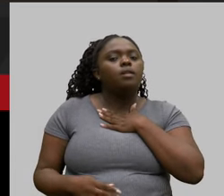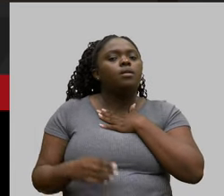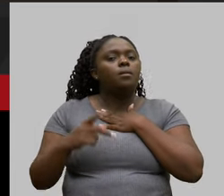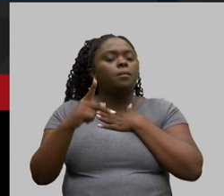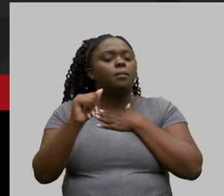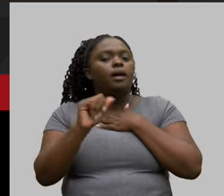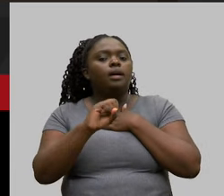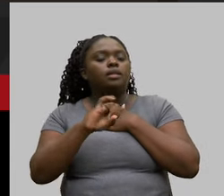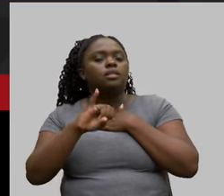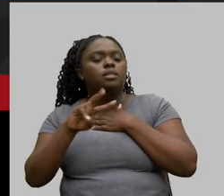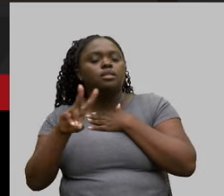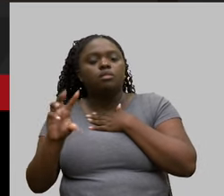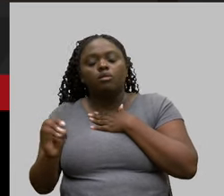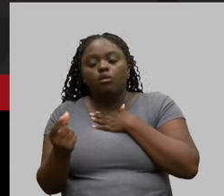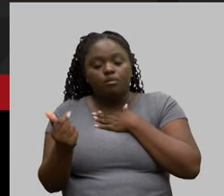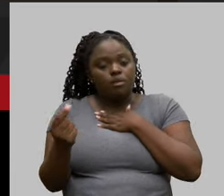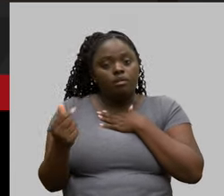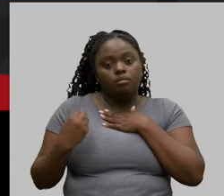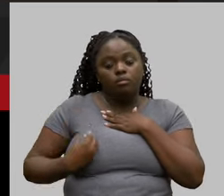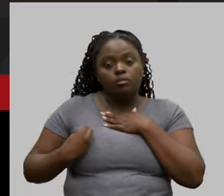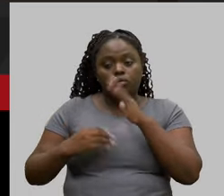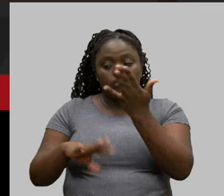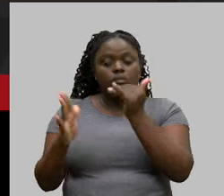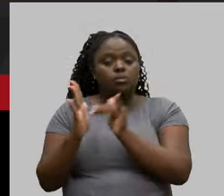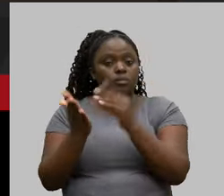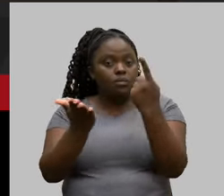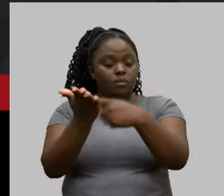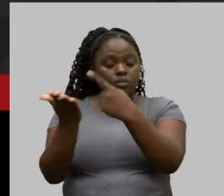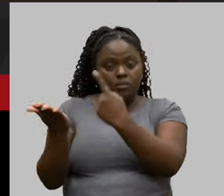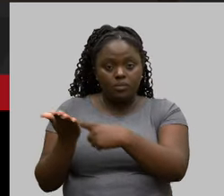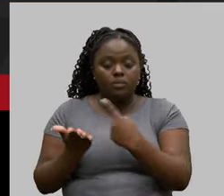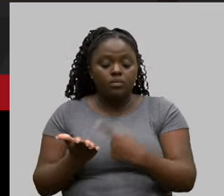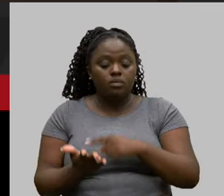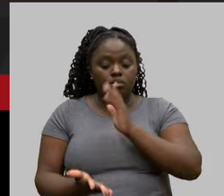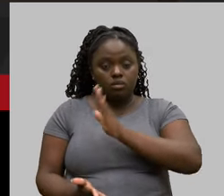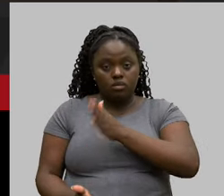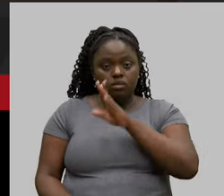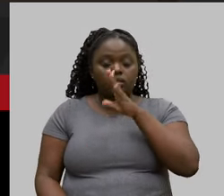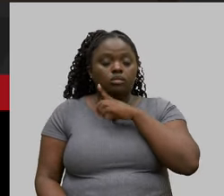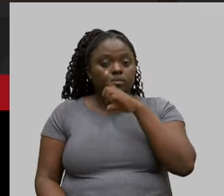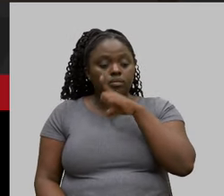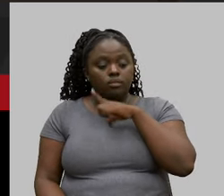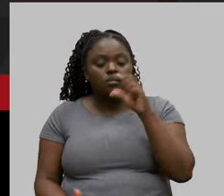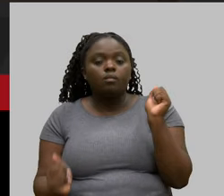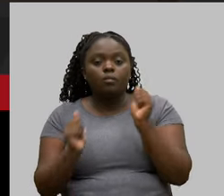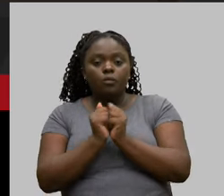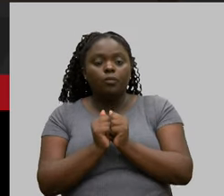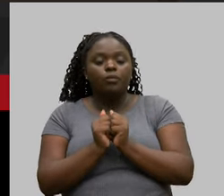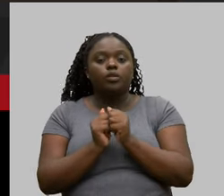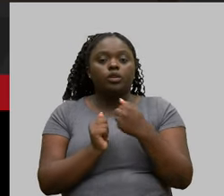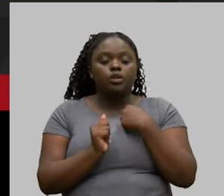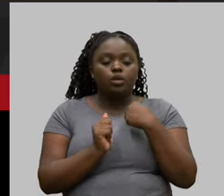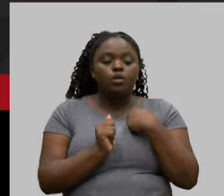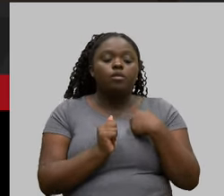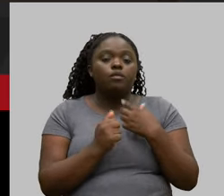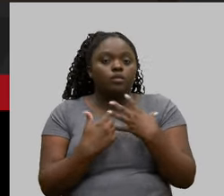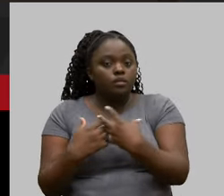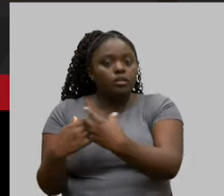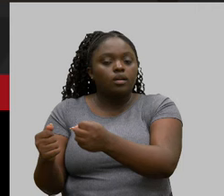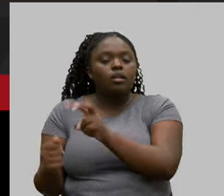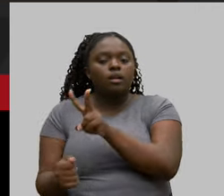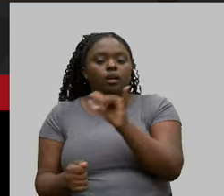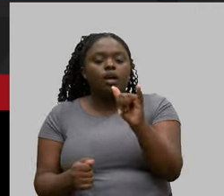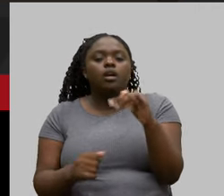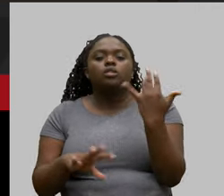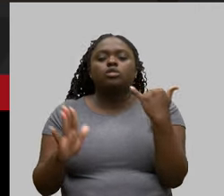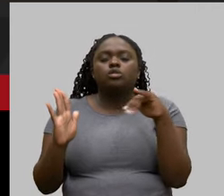o valor presente de todos os compromissos dos benefícios que eu já concedi como aqueles que eu ainda vou a conceder líquido de todas as